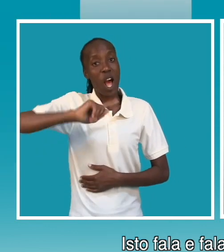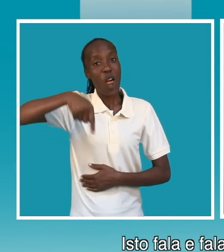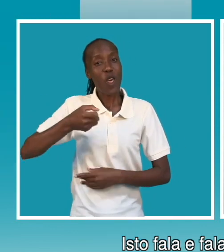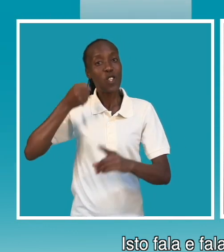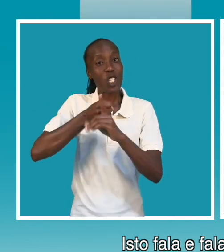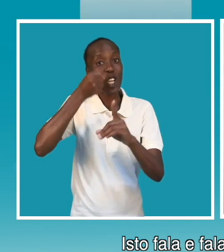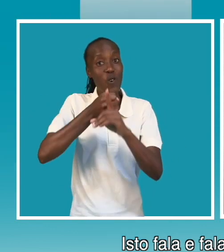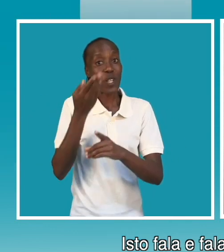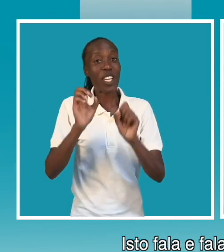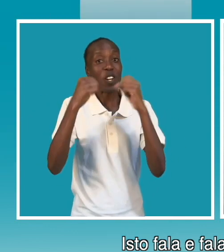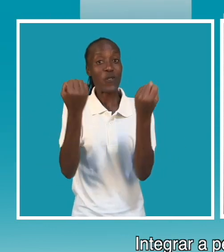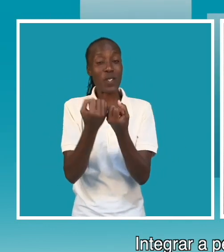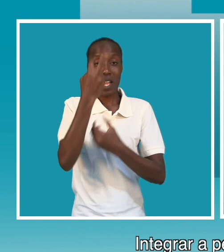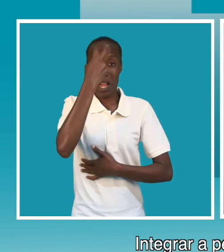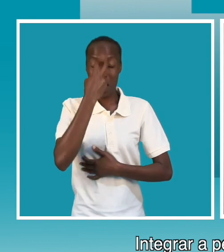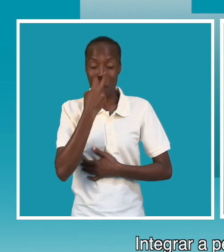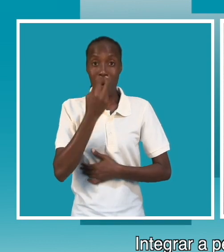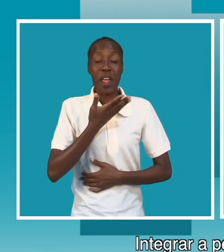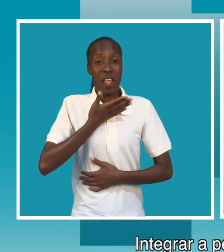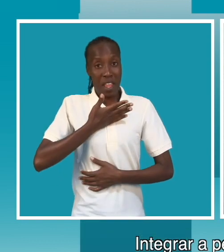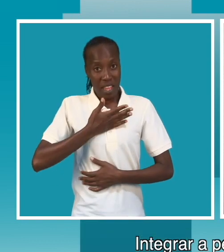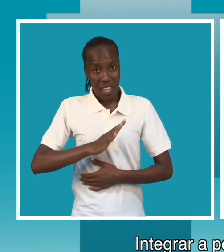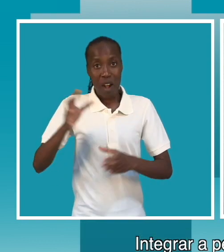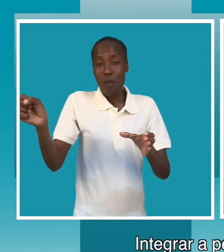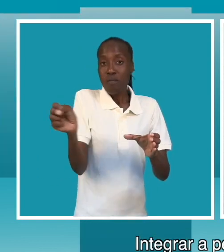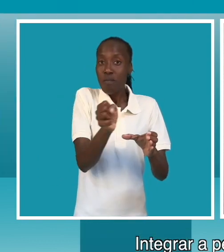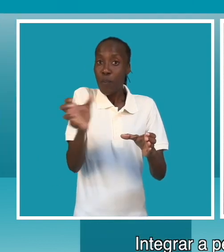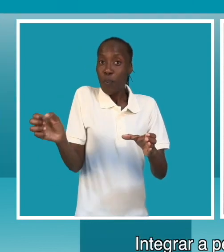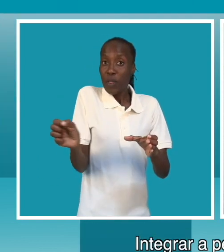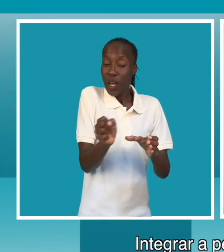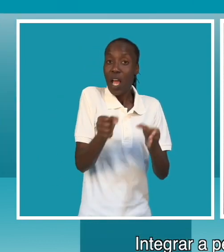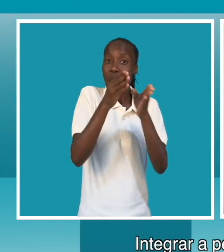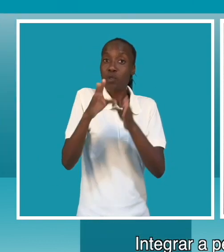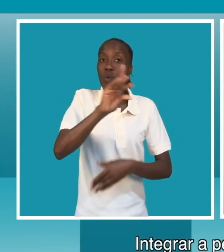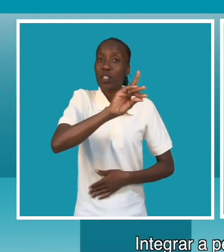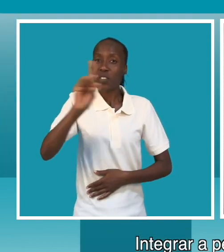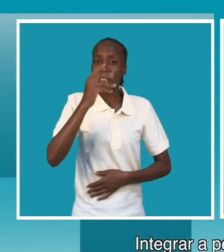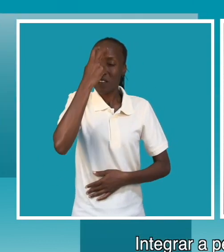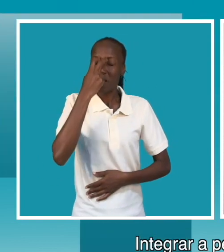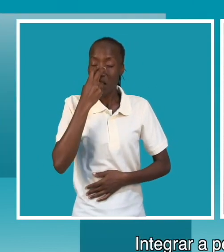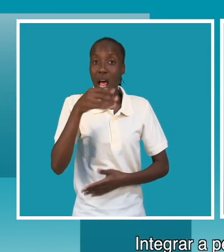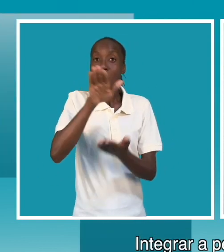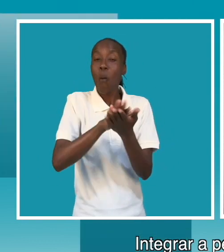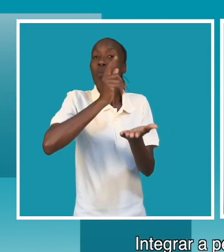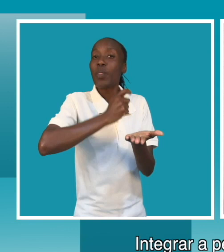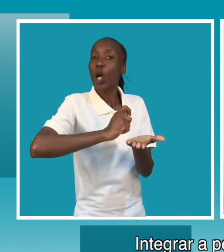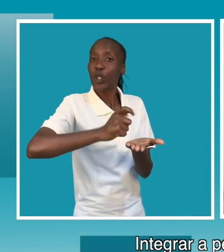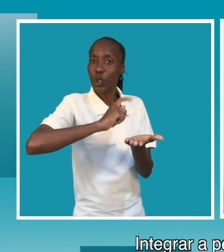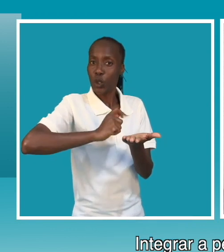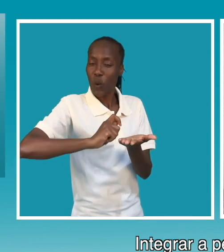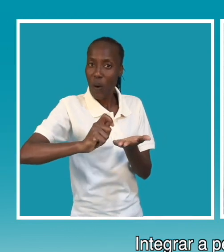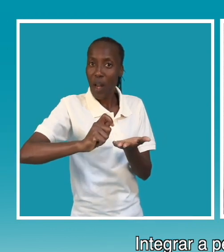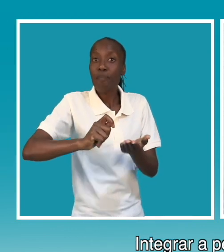CAM é de integrar a pessoa com deficiência visual nas escolas, nas